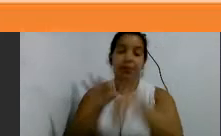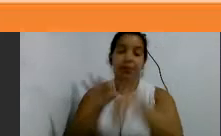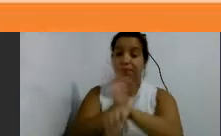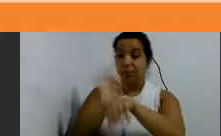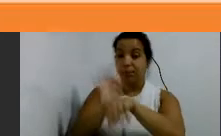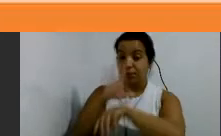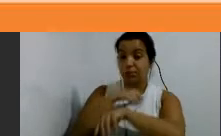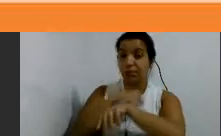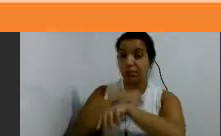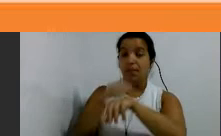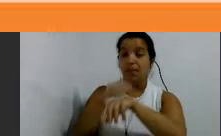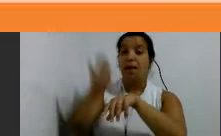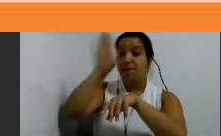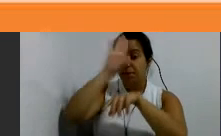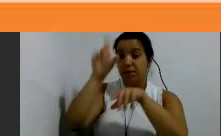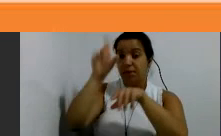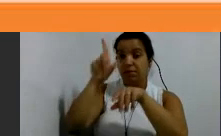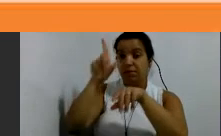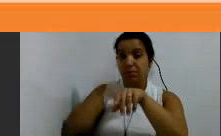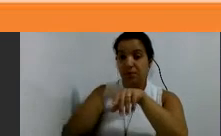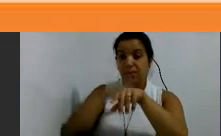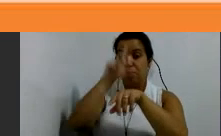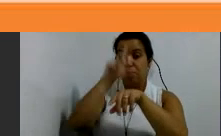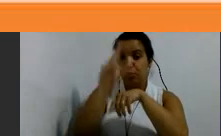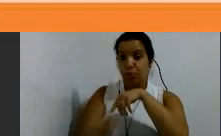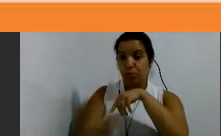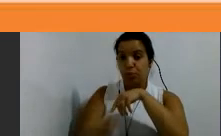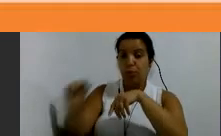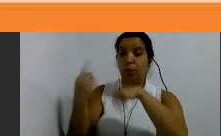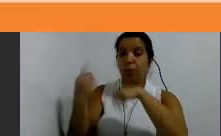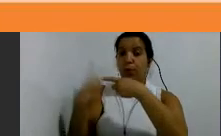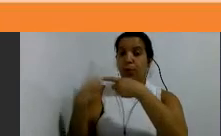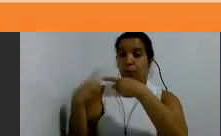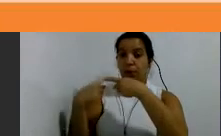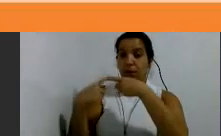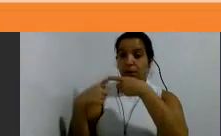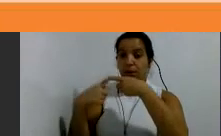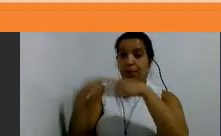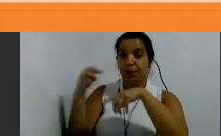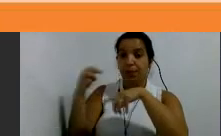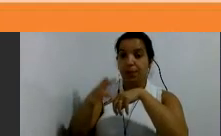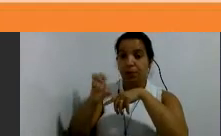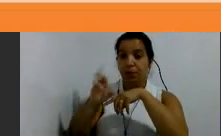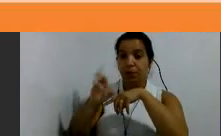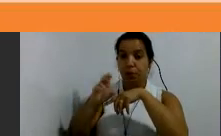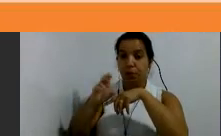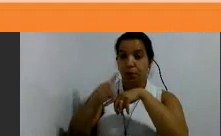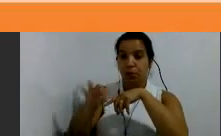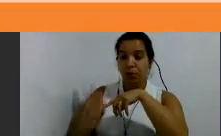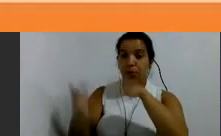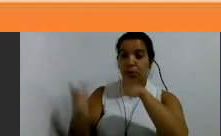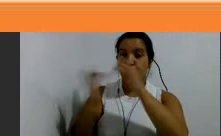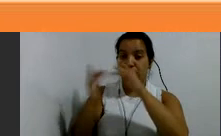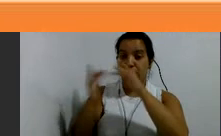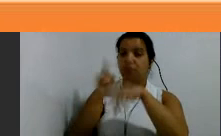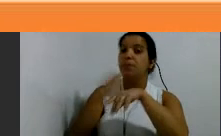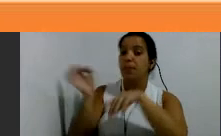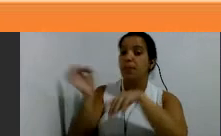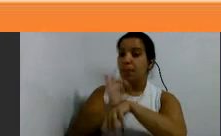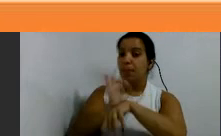febril. Aí depois cai por quê? Porque o merozoito está infectando novas hemácias. Então ele